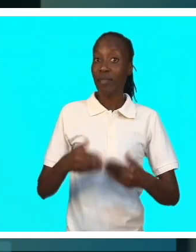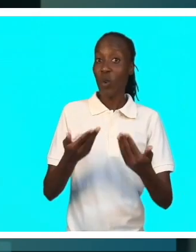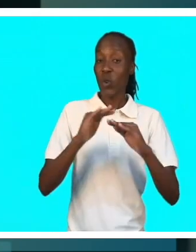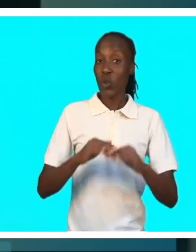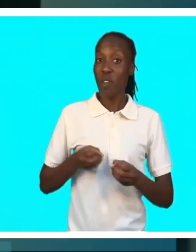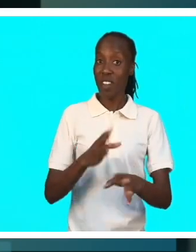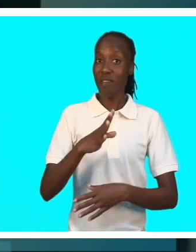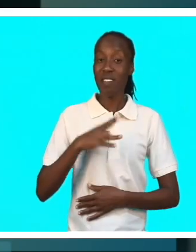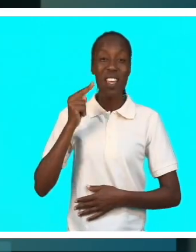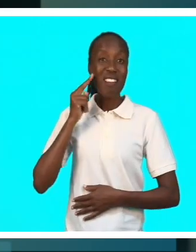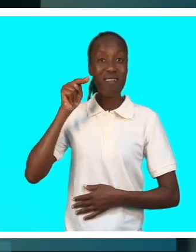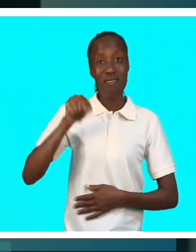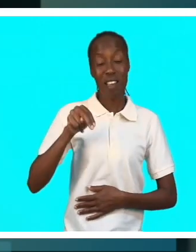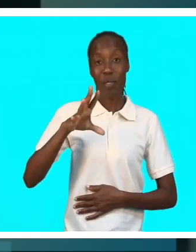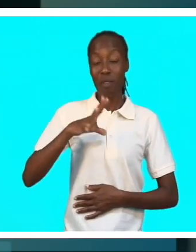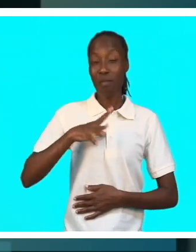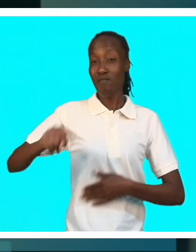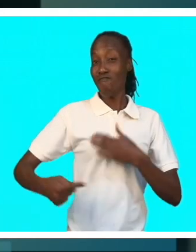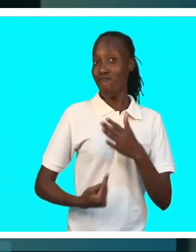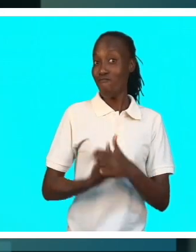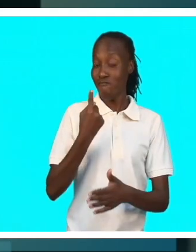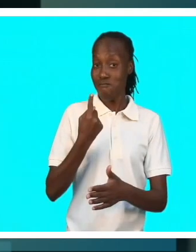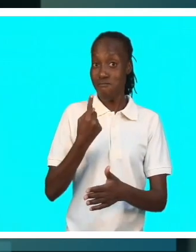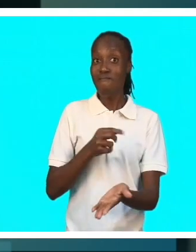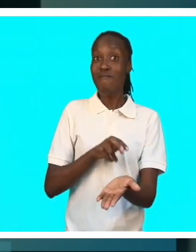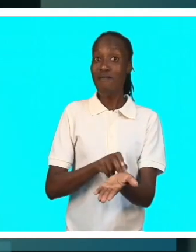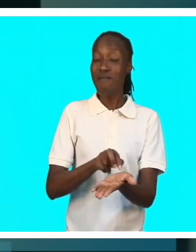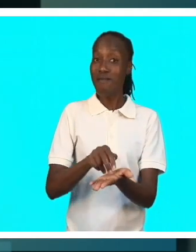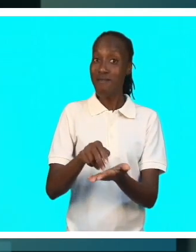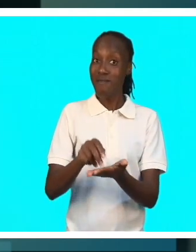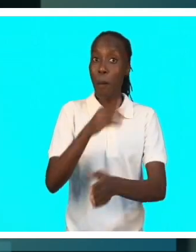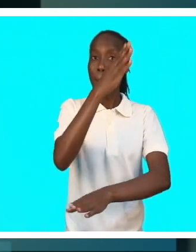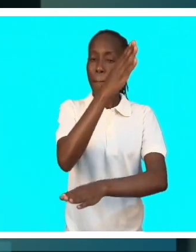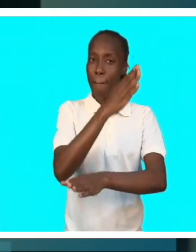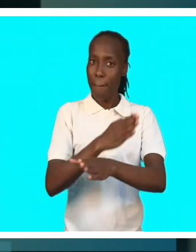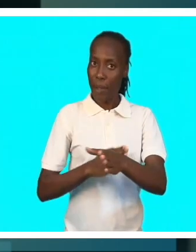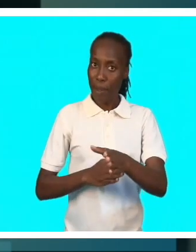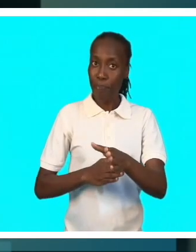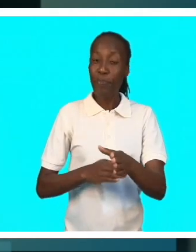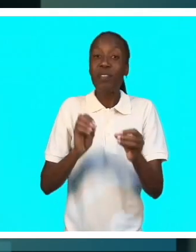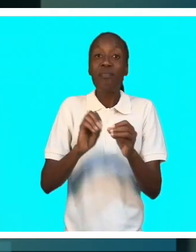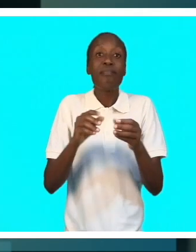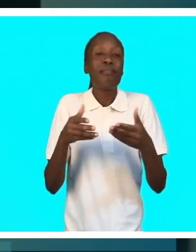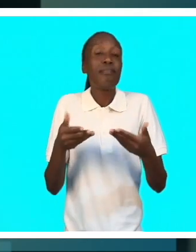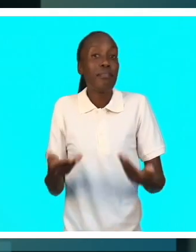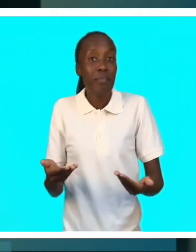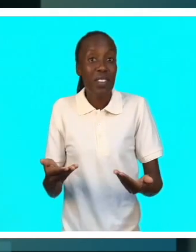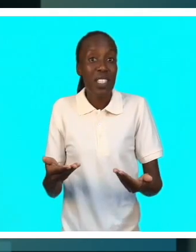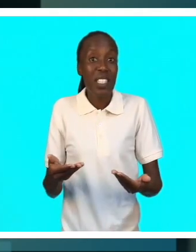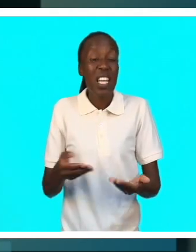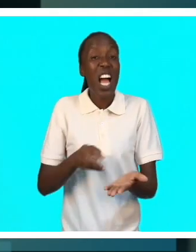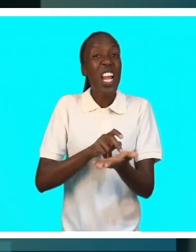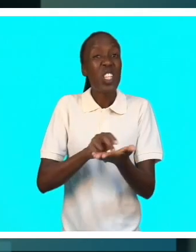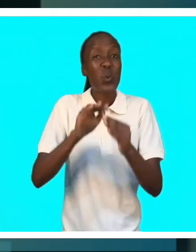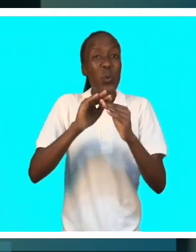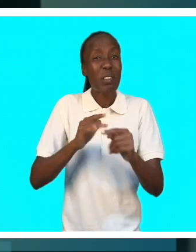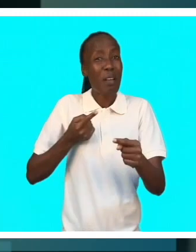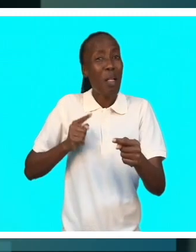Tenho um neto a quem foi amputado a perna por causa deste percurso até a escola. Quando a distância até a escola é longa,